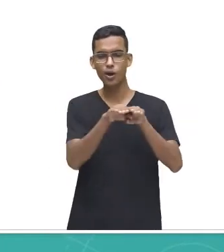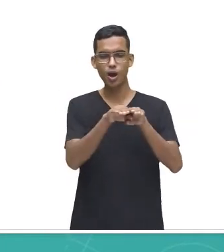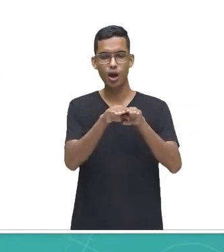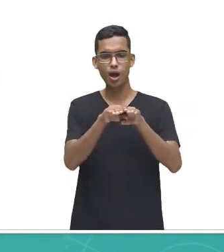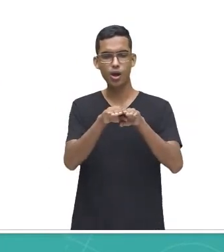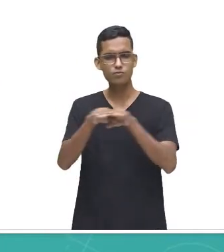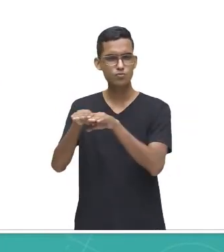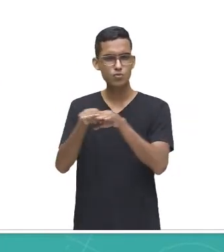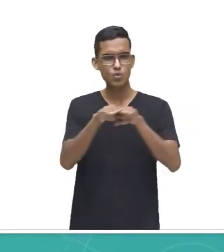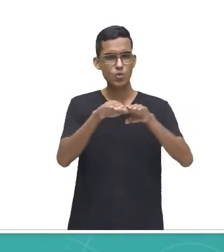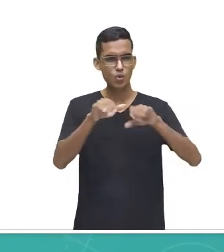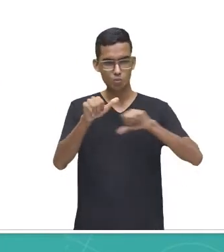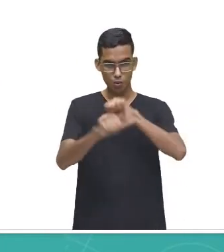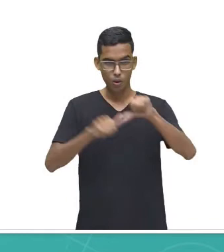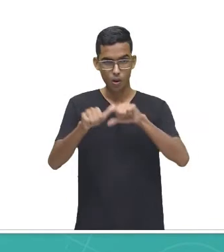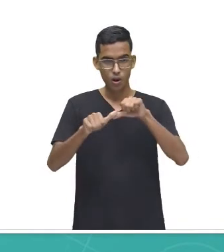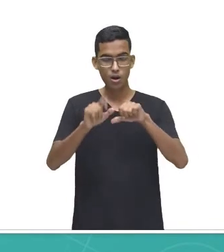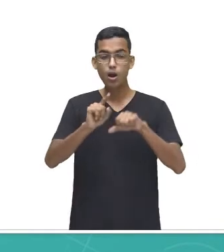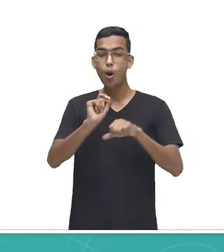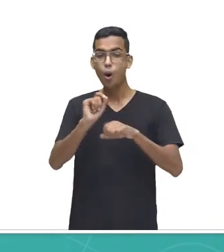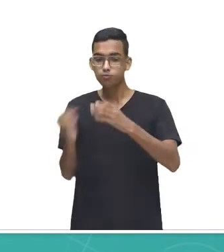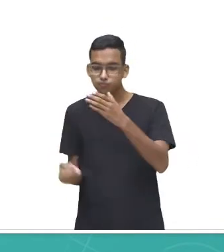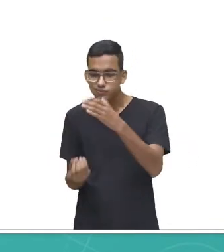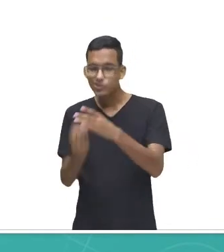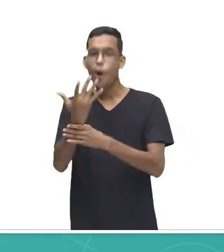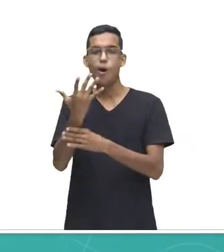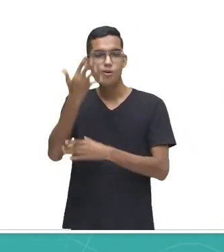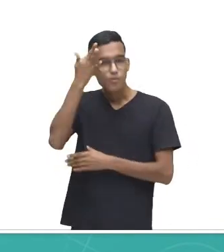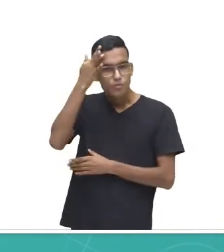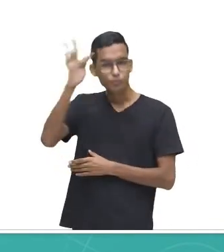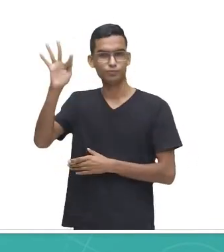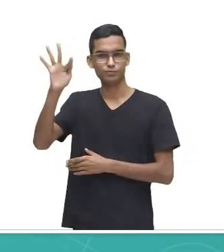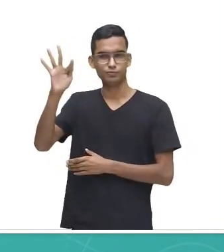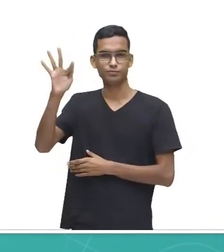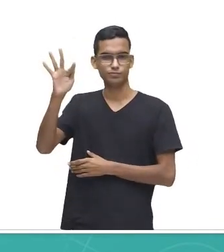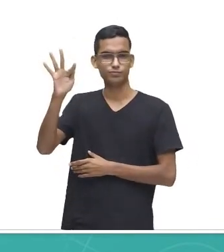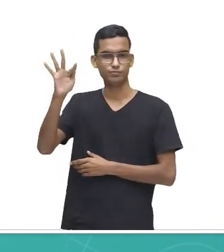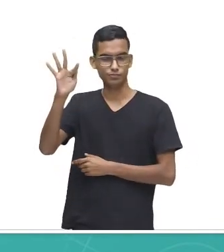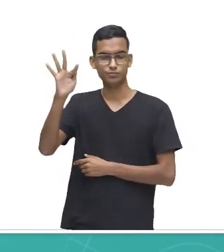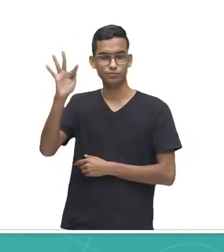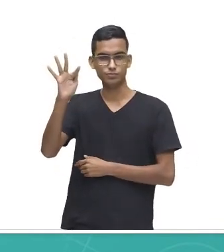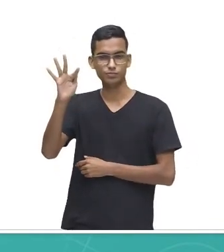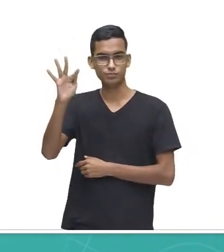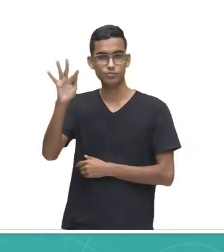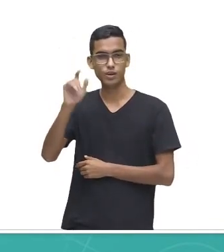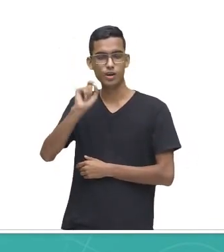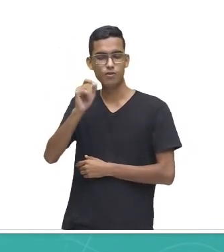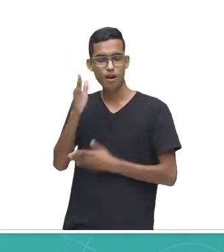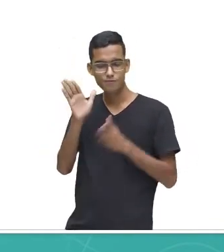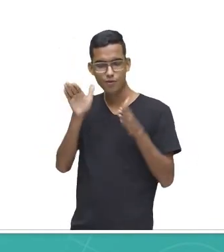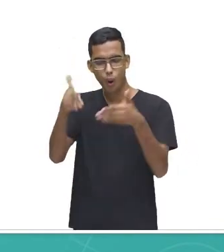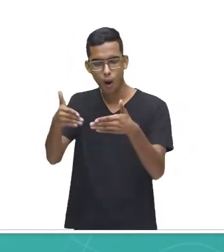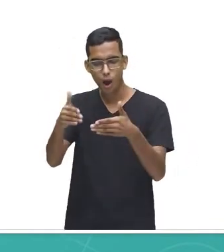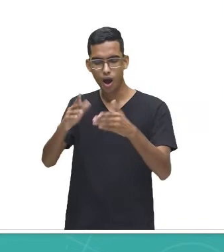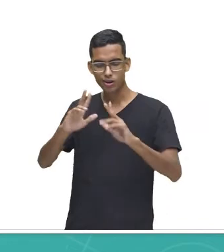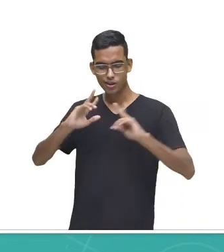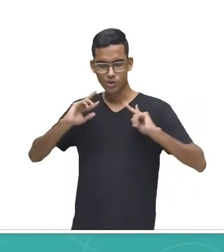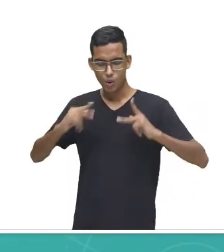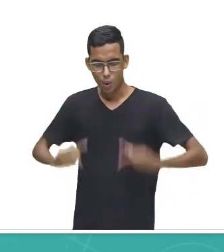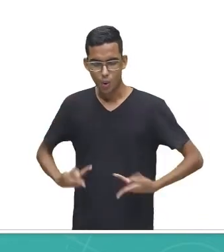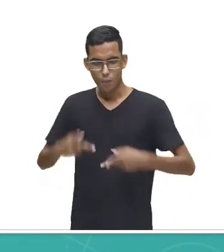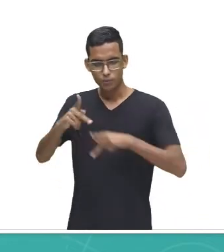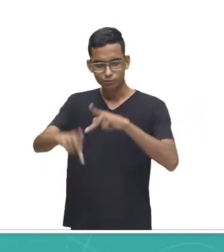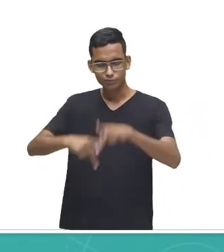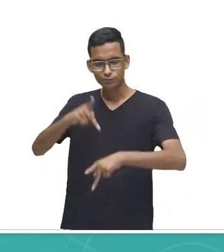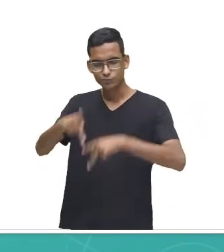uma narrativa que vai olhar para a realidade de maneira mais racional, baseado no